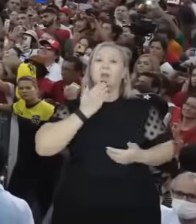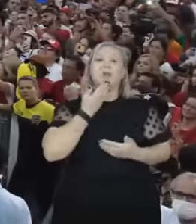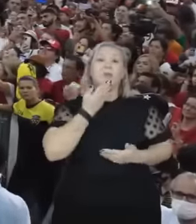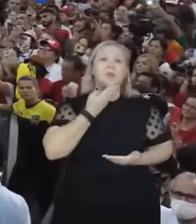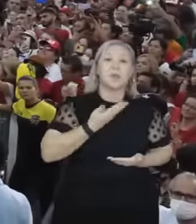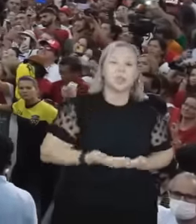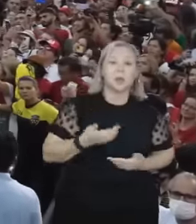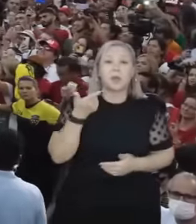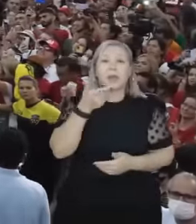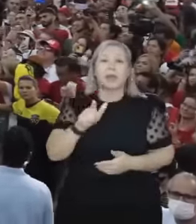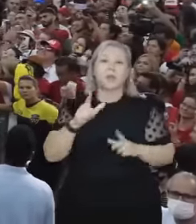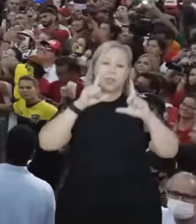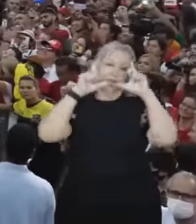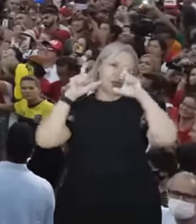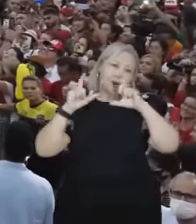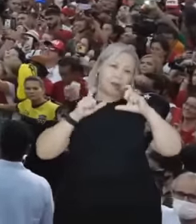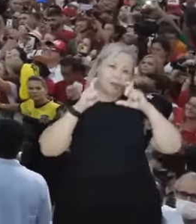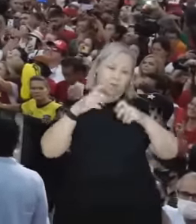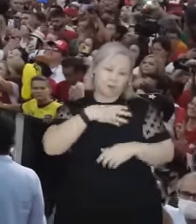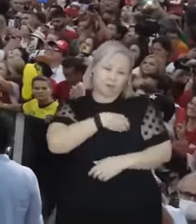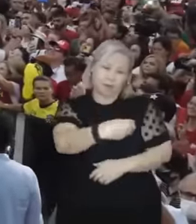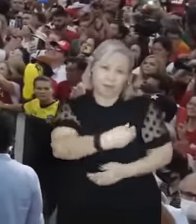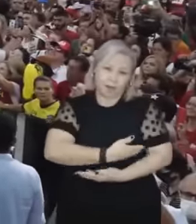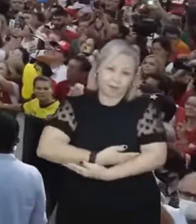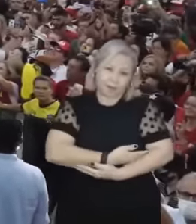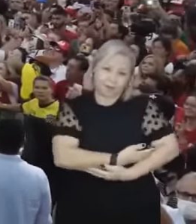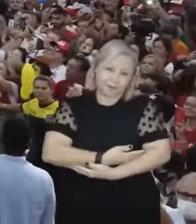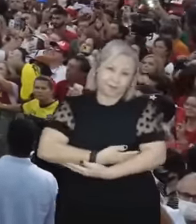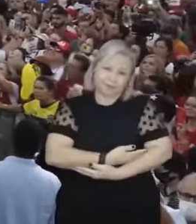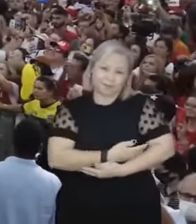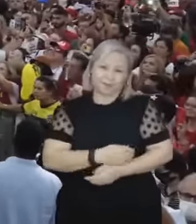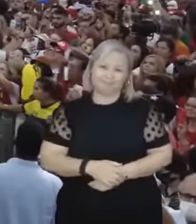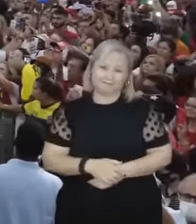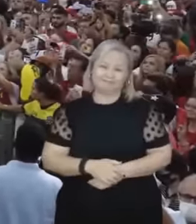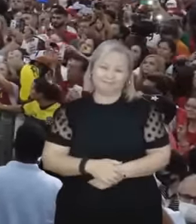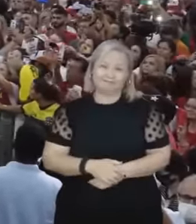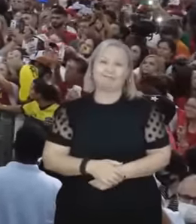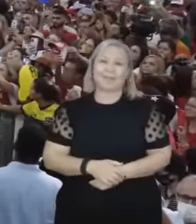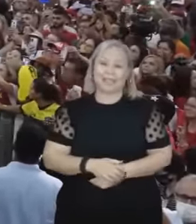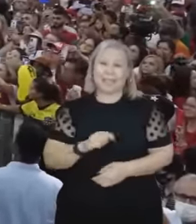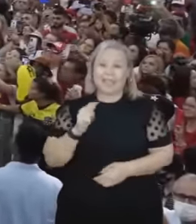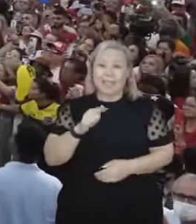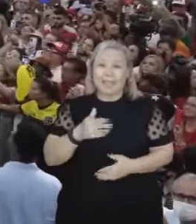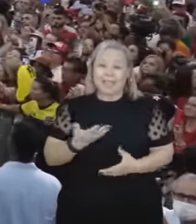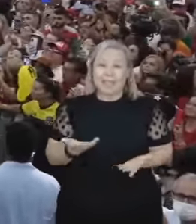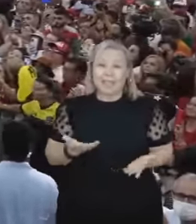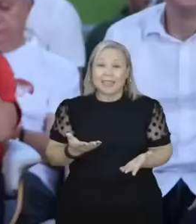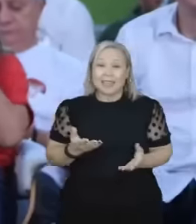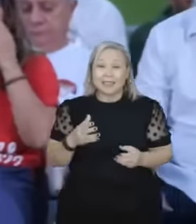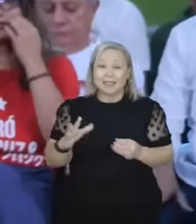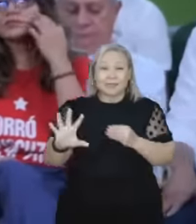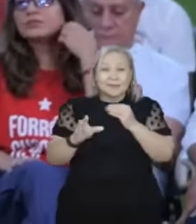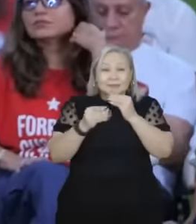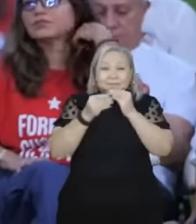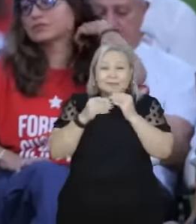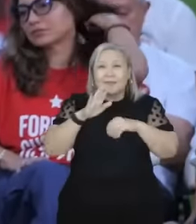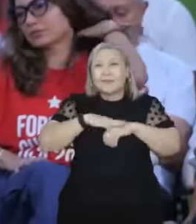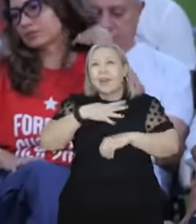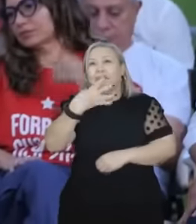filha dela. Isso faz parte do mais de 40 anos de uma trajetória que